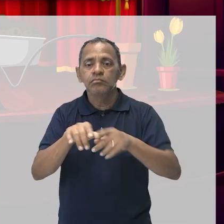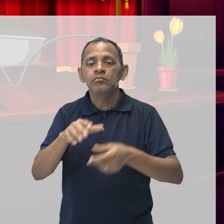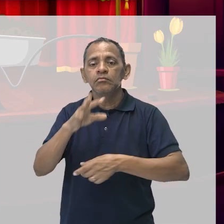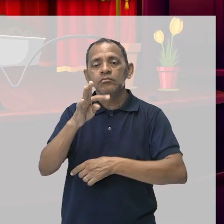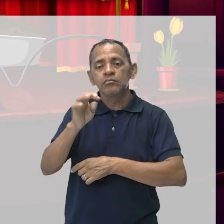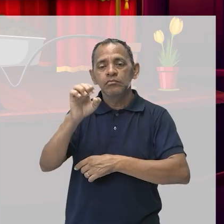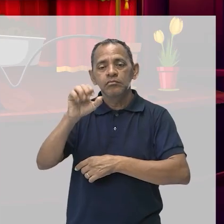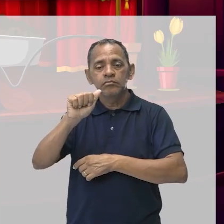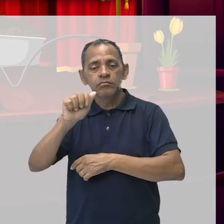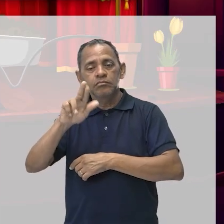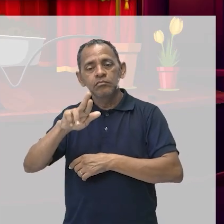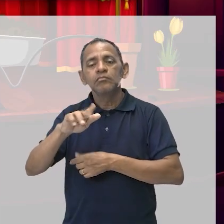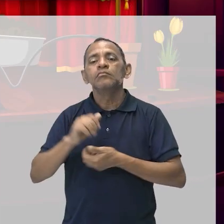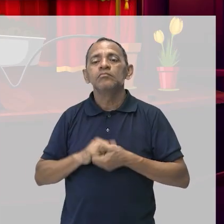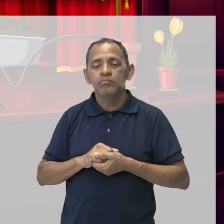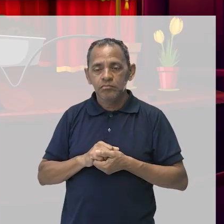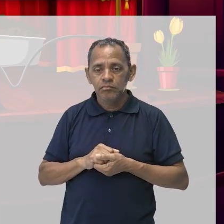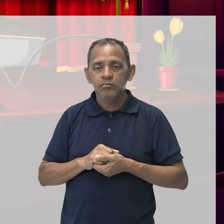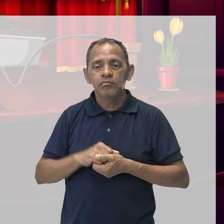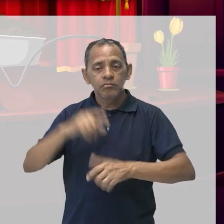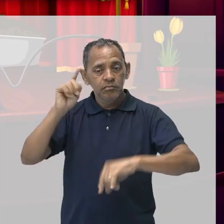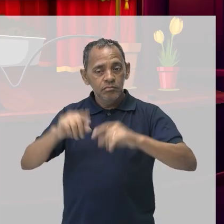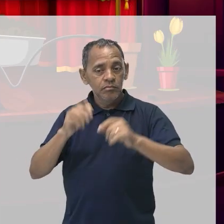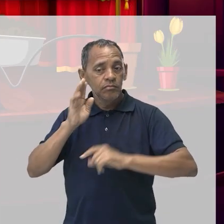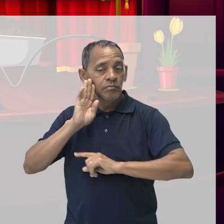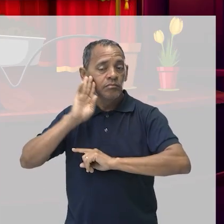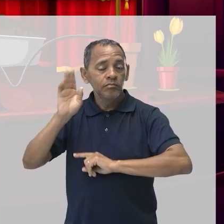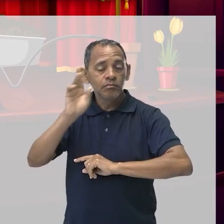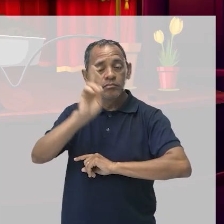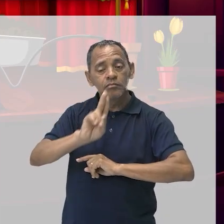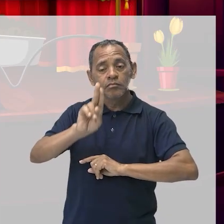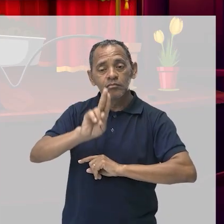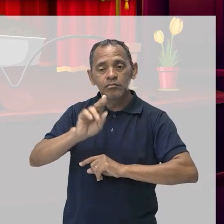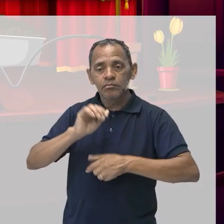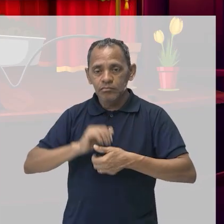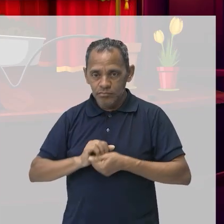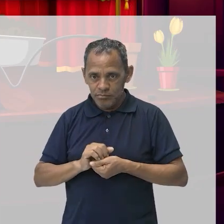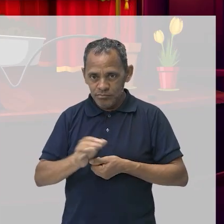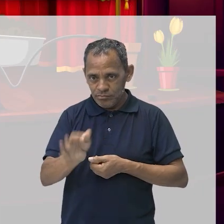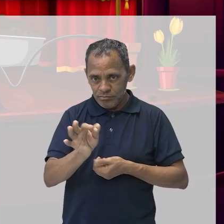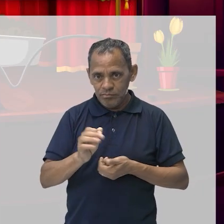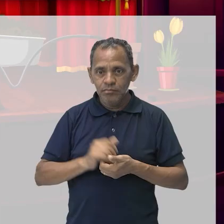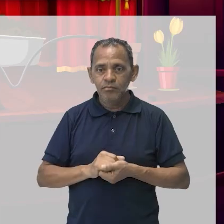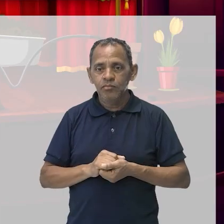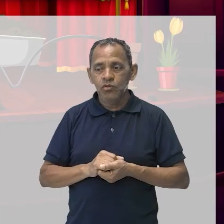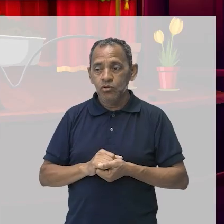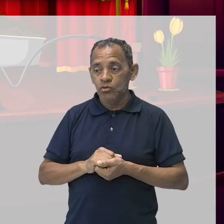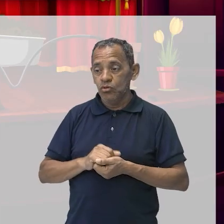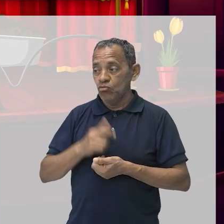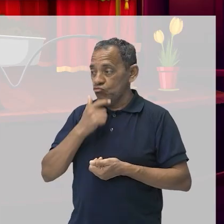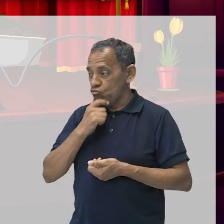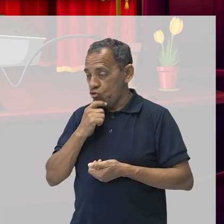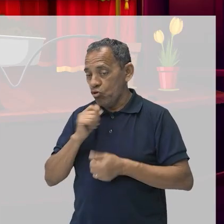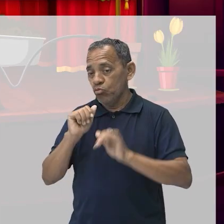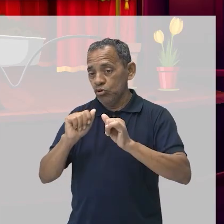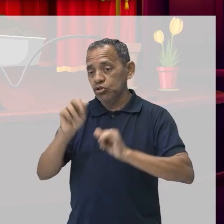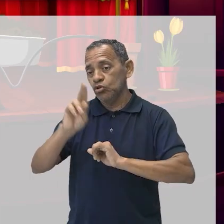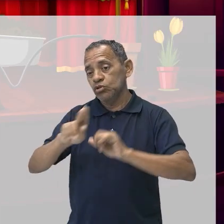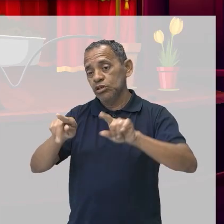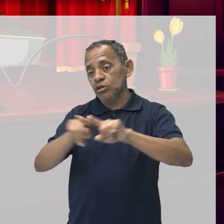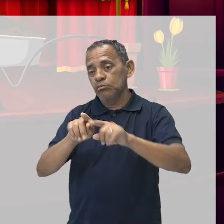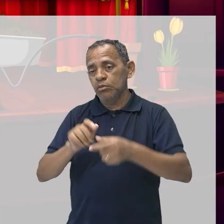o adereço principal que ela utiliza, certo? Ele poderia também utilizar